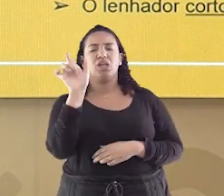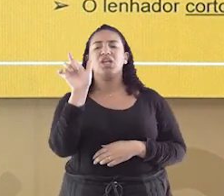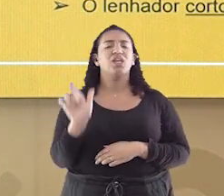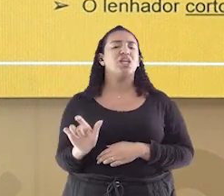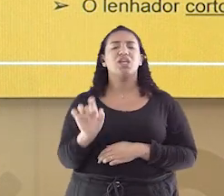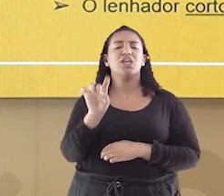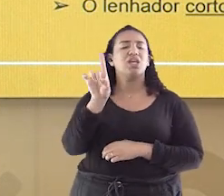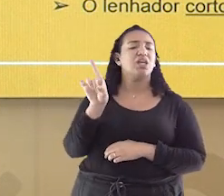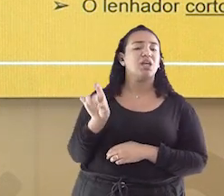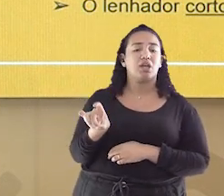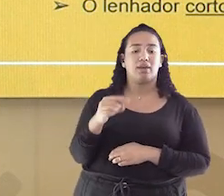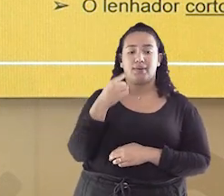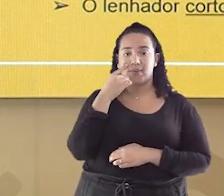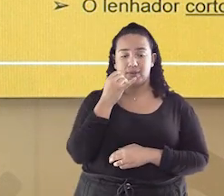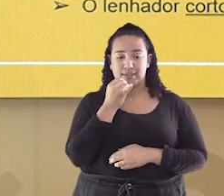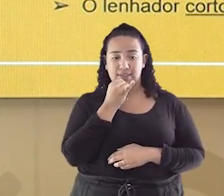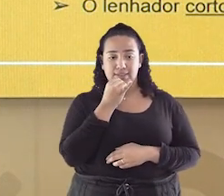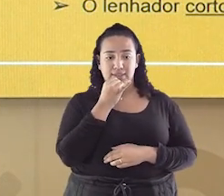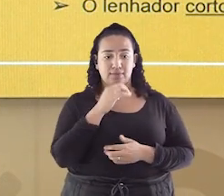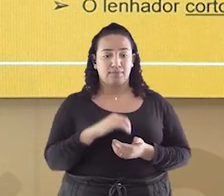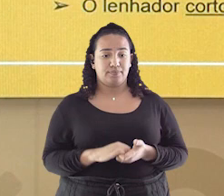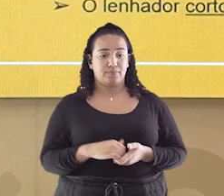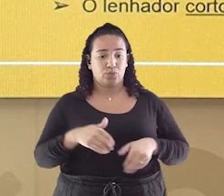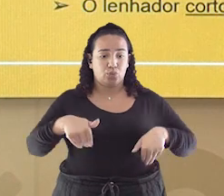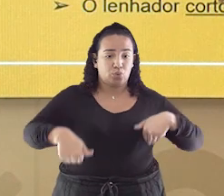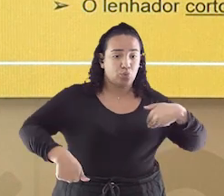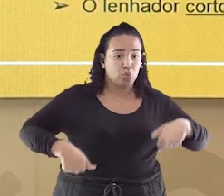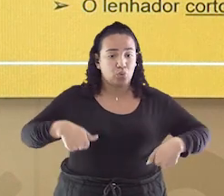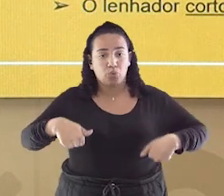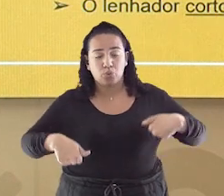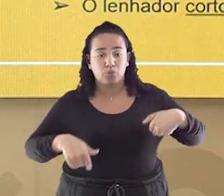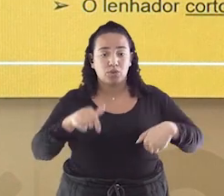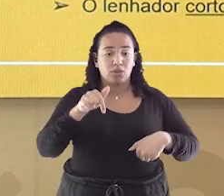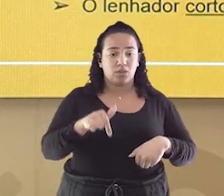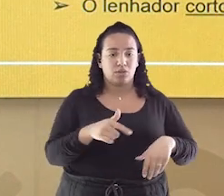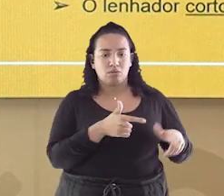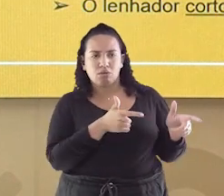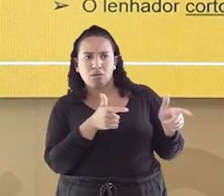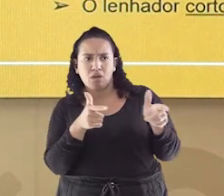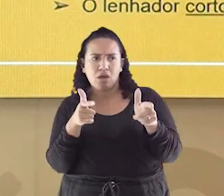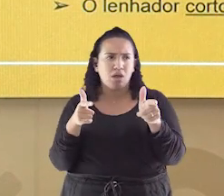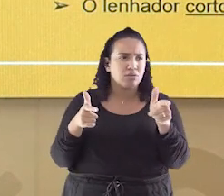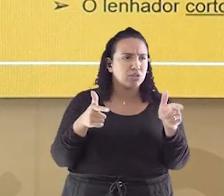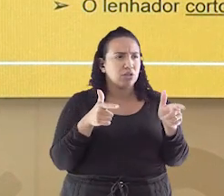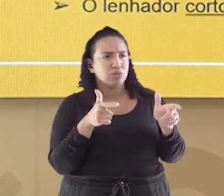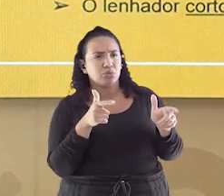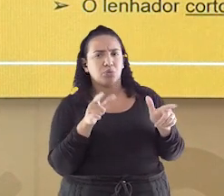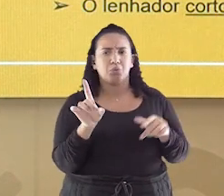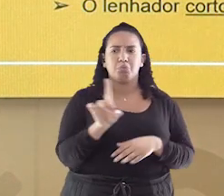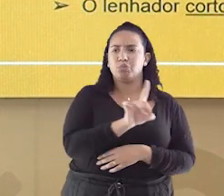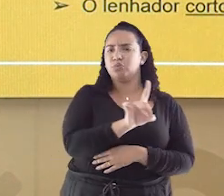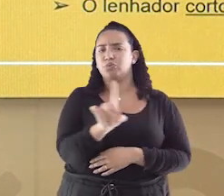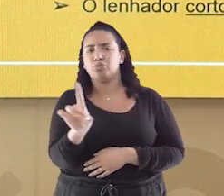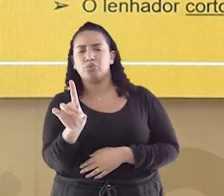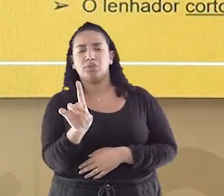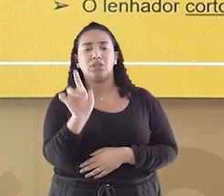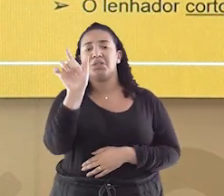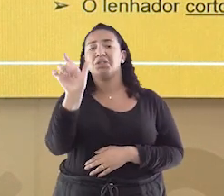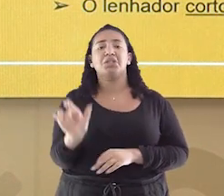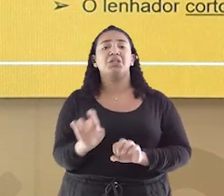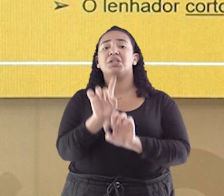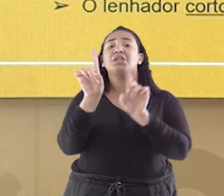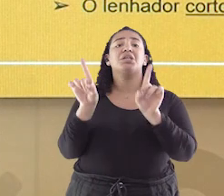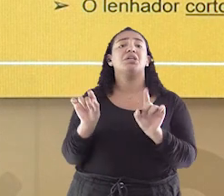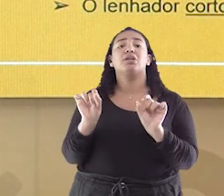quem. Vejam esses exemplos aqui comigo. O Curupira desorientou os caçadores. Desorientou quem?